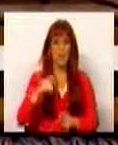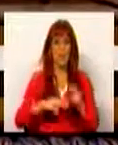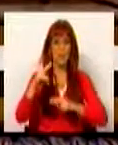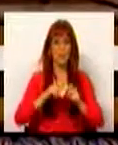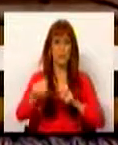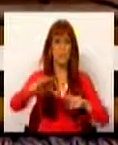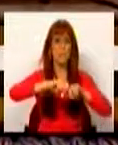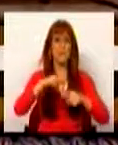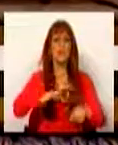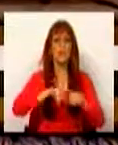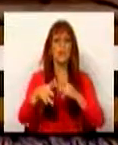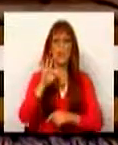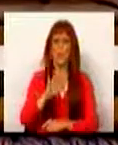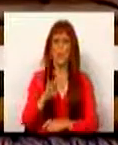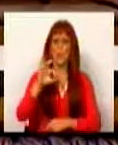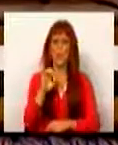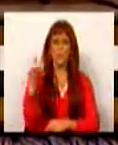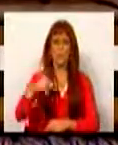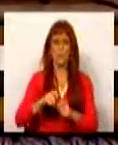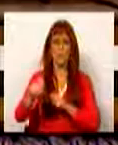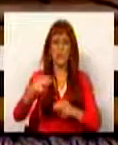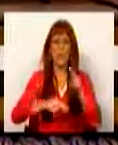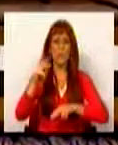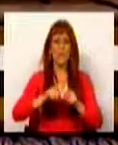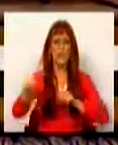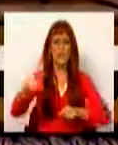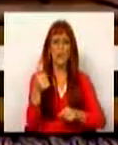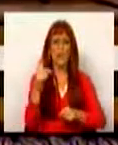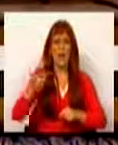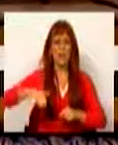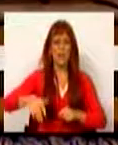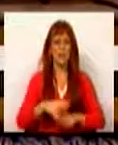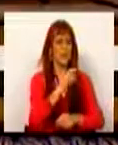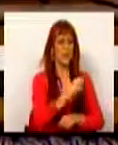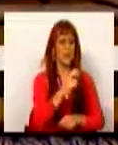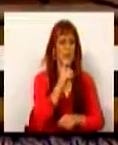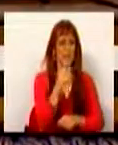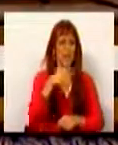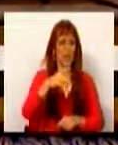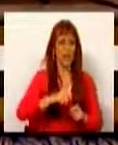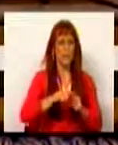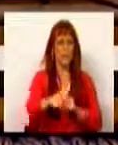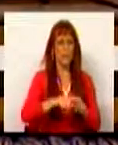na linha do Minho, Senhor Deputado. 48 quilómetros de obras na linha da Beira Baixa. 36